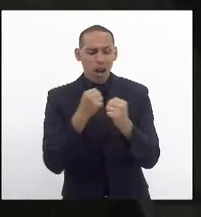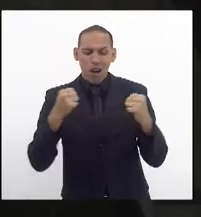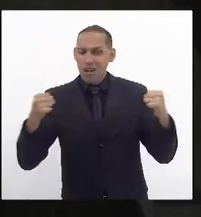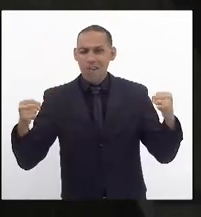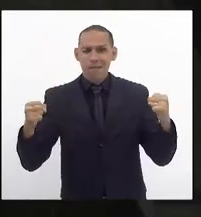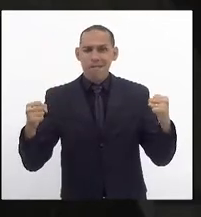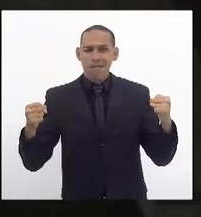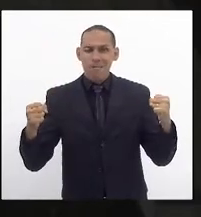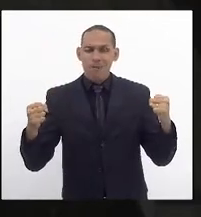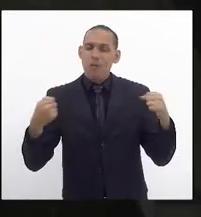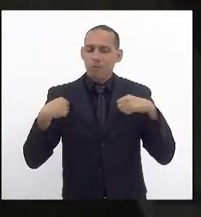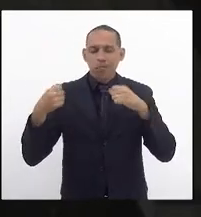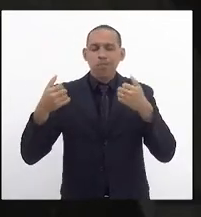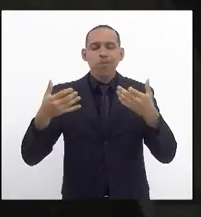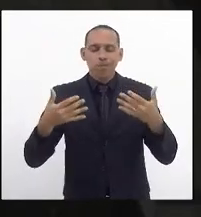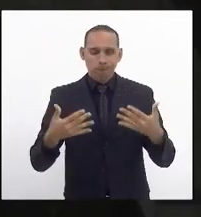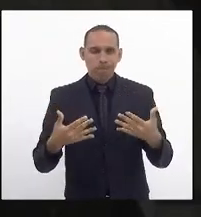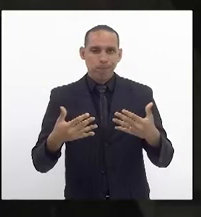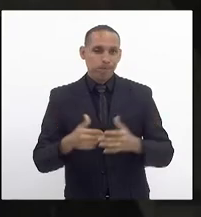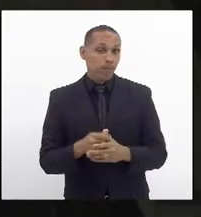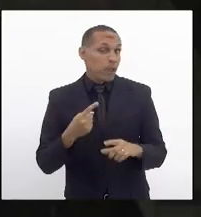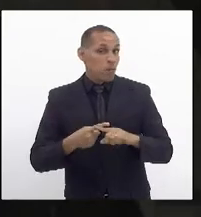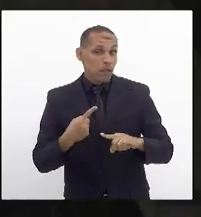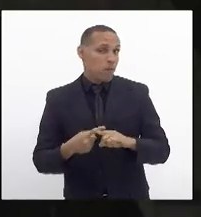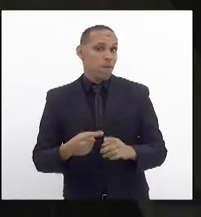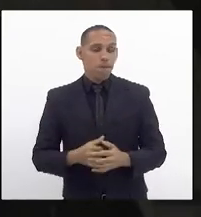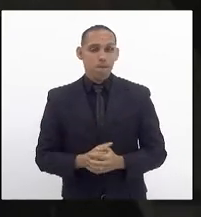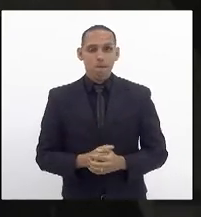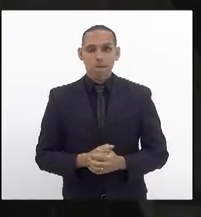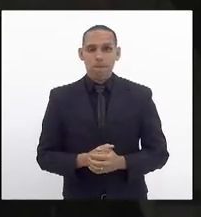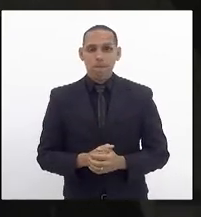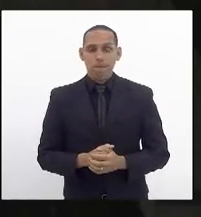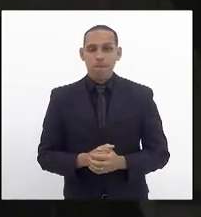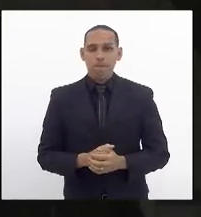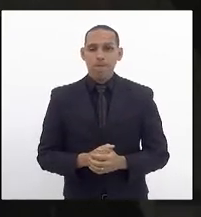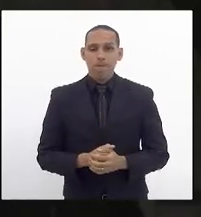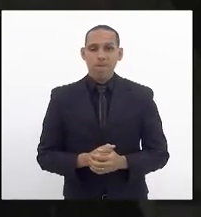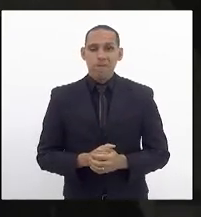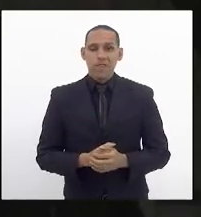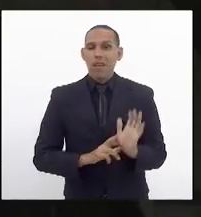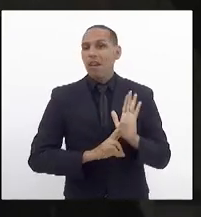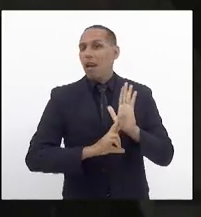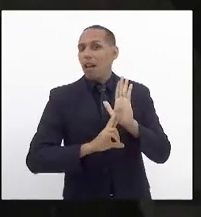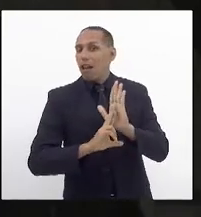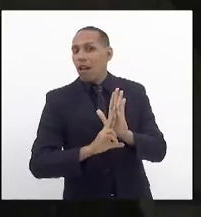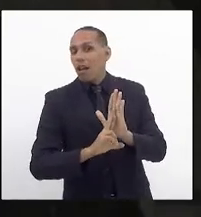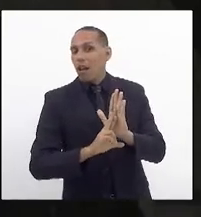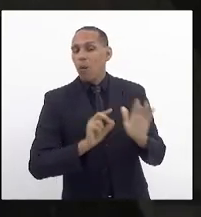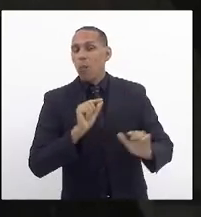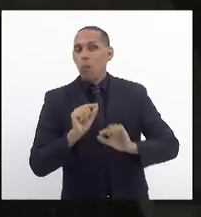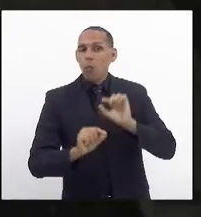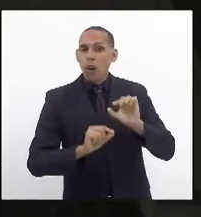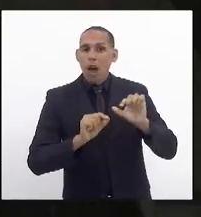grande faz isso comentário Porque isto é as representa as mudanças climáticas